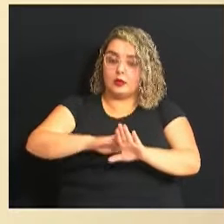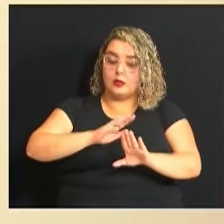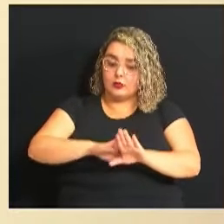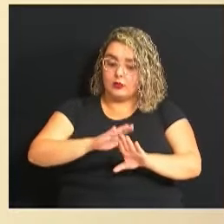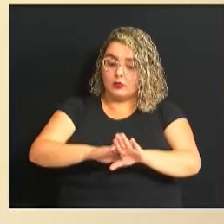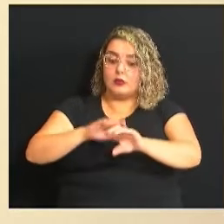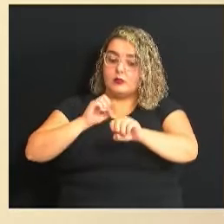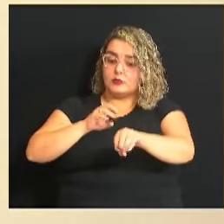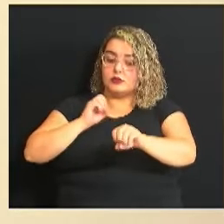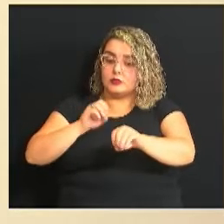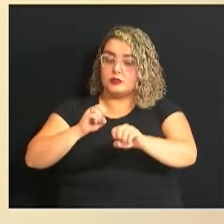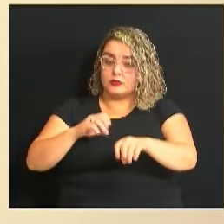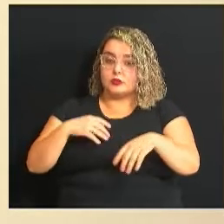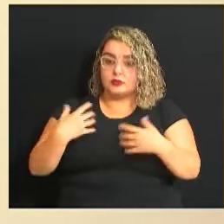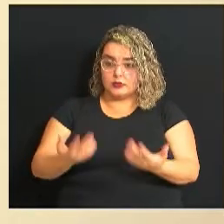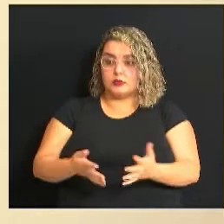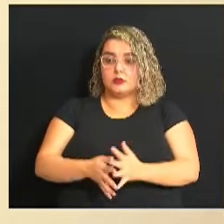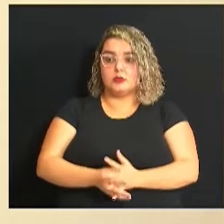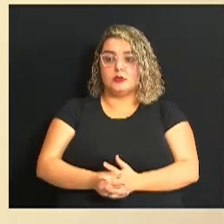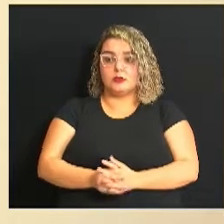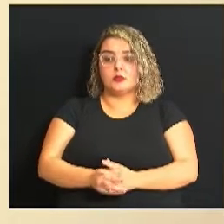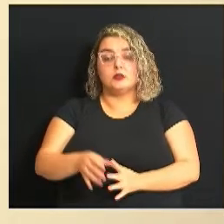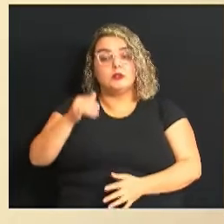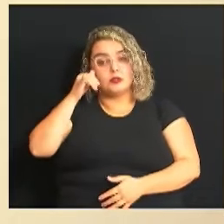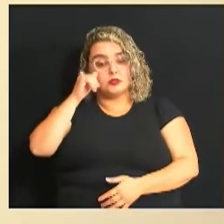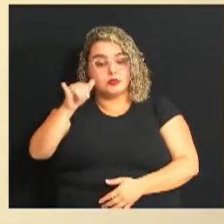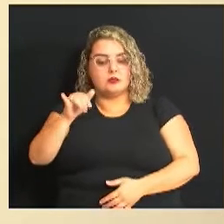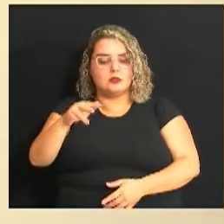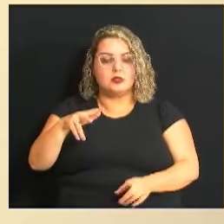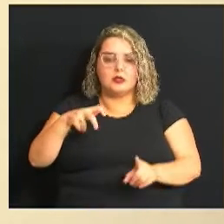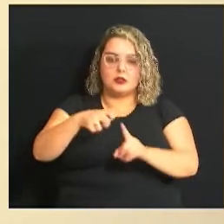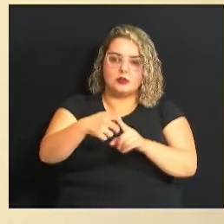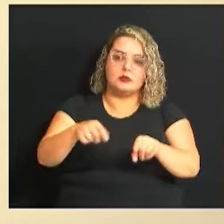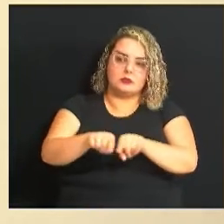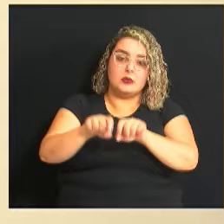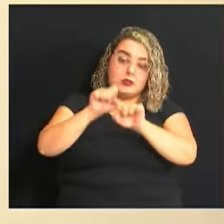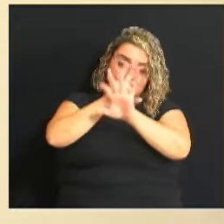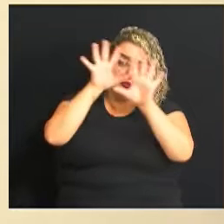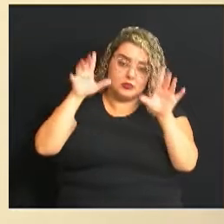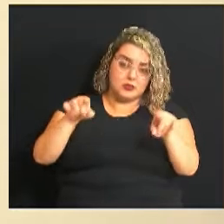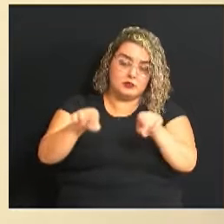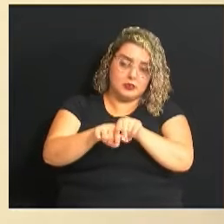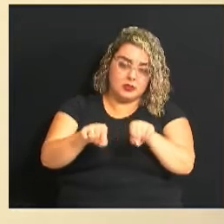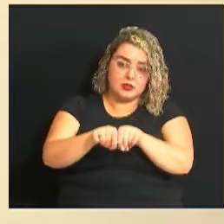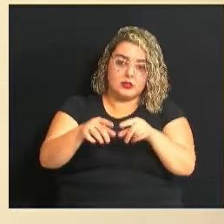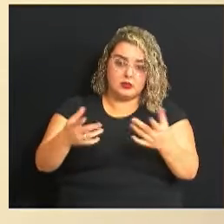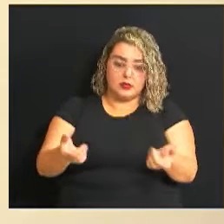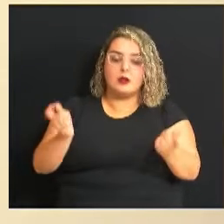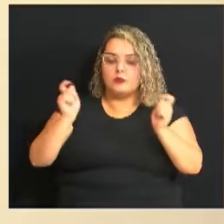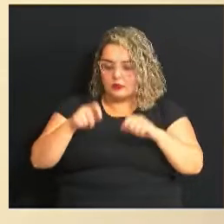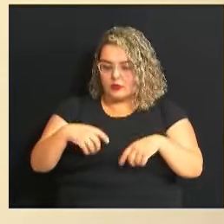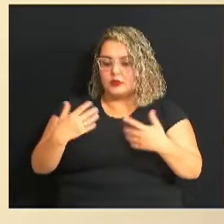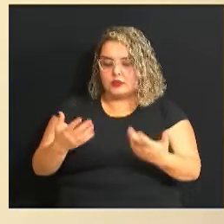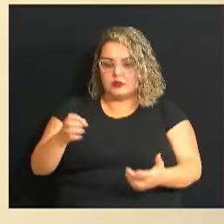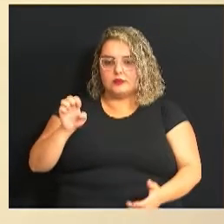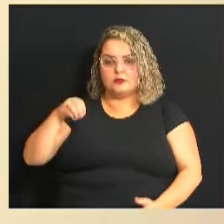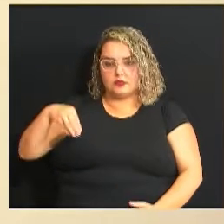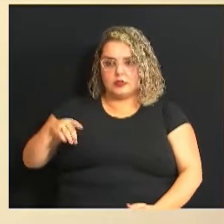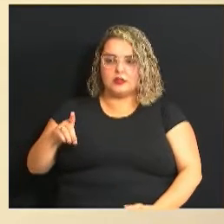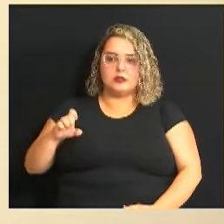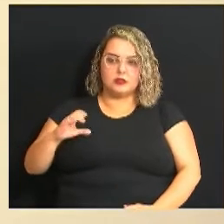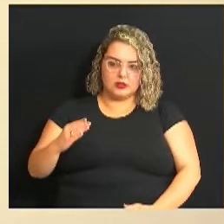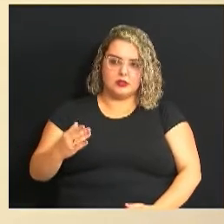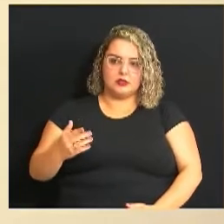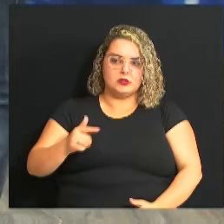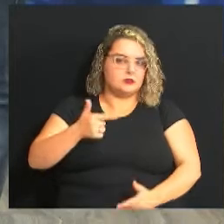educacional, de prevenção também e de transparência. Isso é possível, a INDEC está fazendo sem